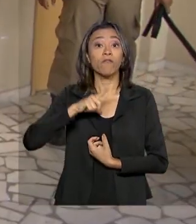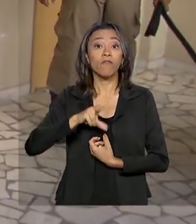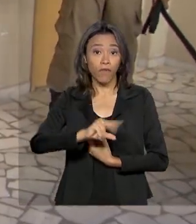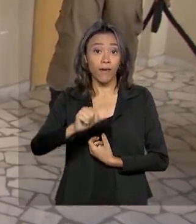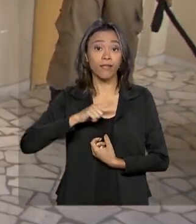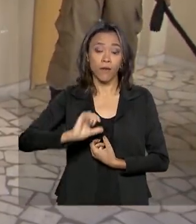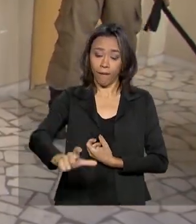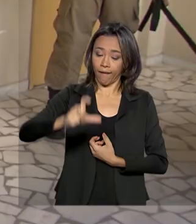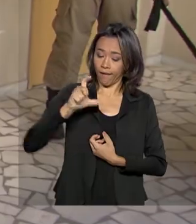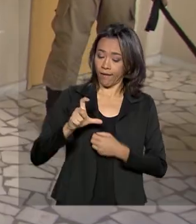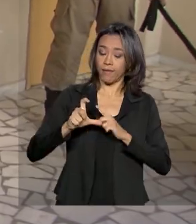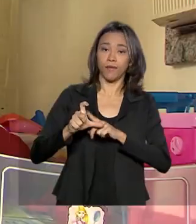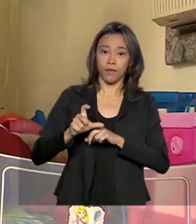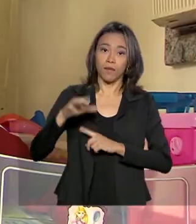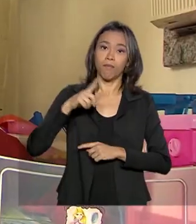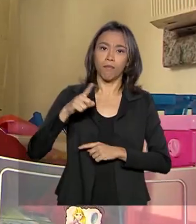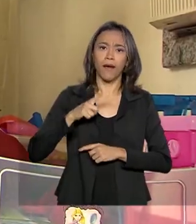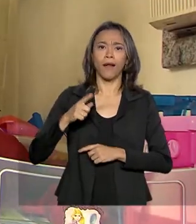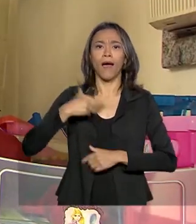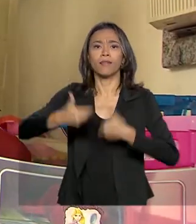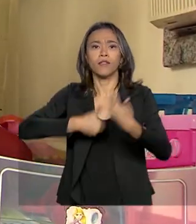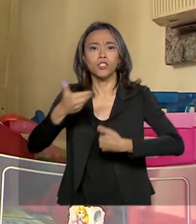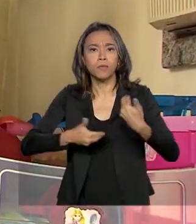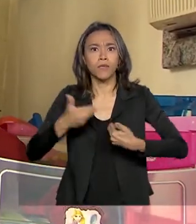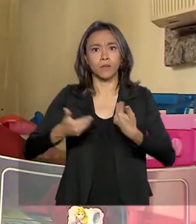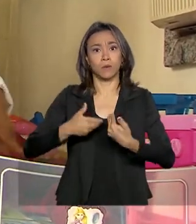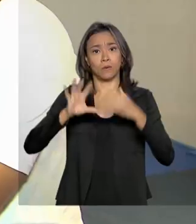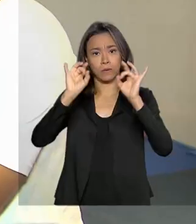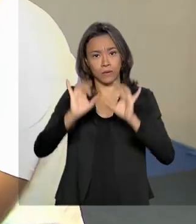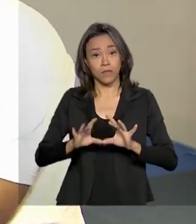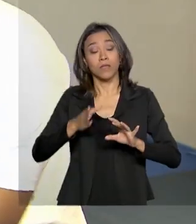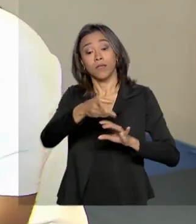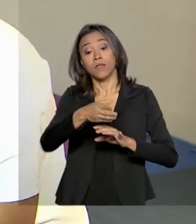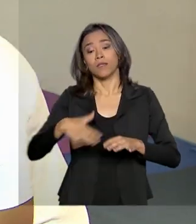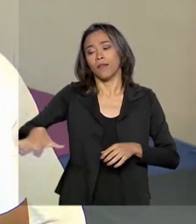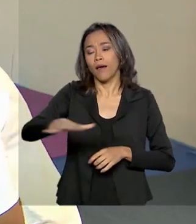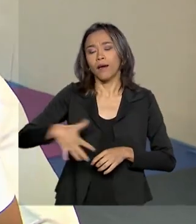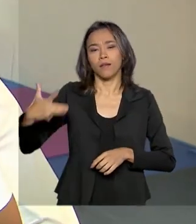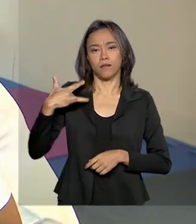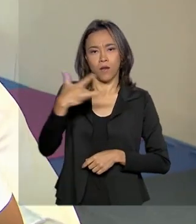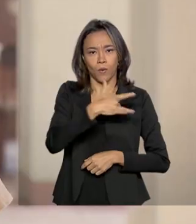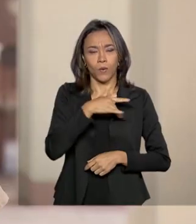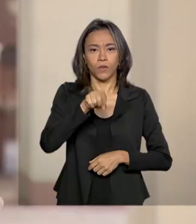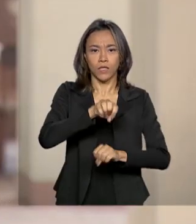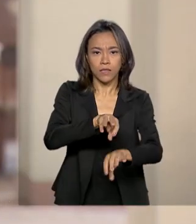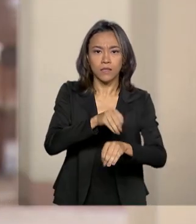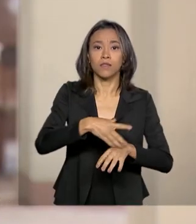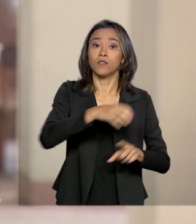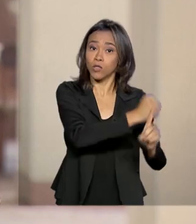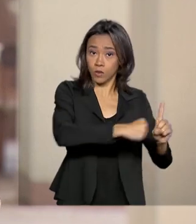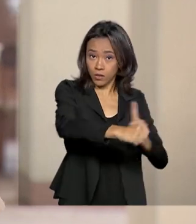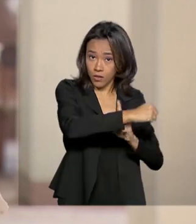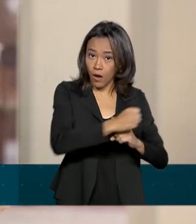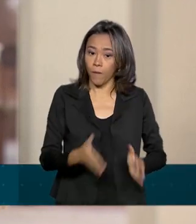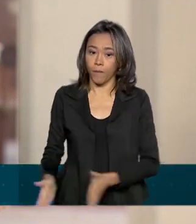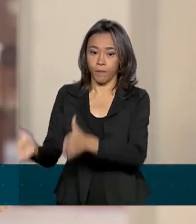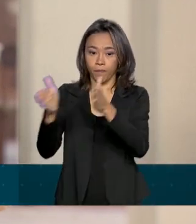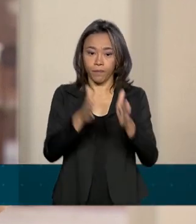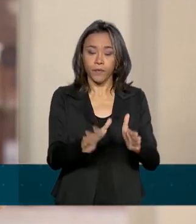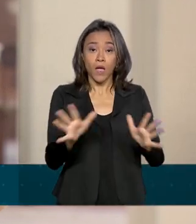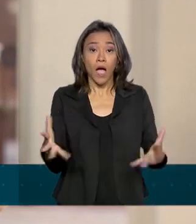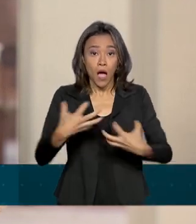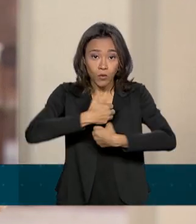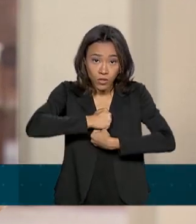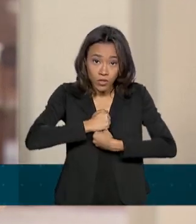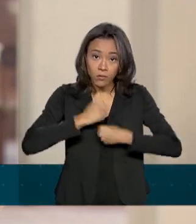serviços públicos e privados nas áreas de saúde, educação e assistência social. O autismo é uma disfunção